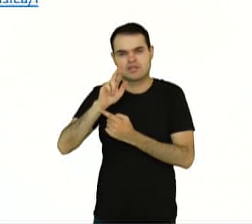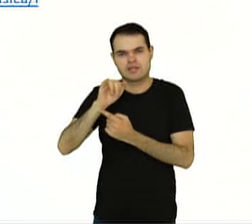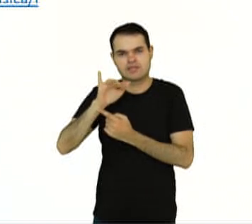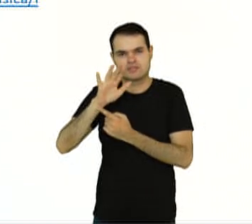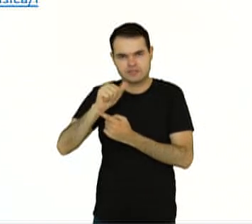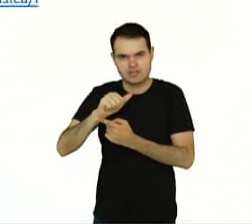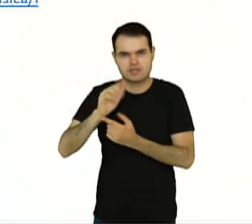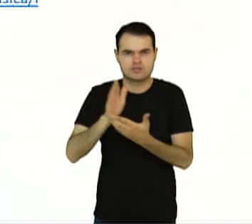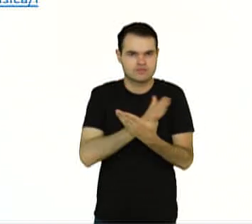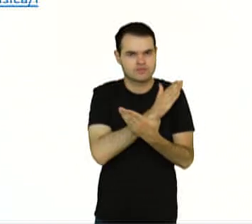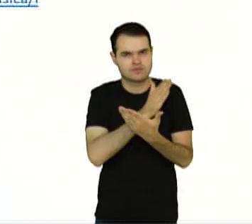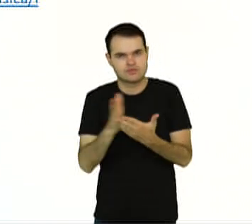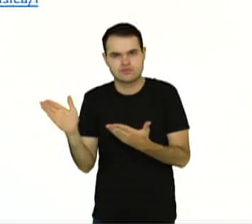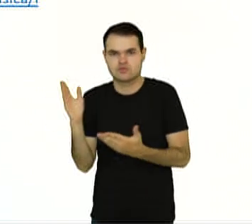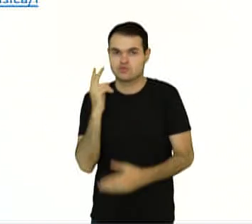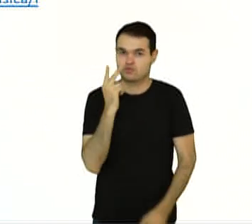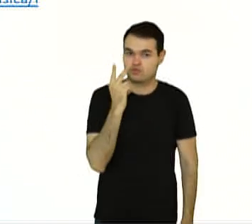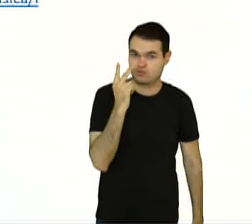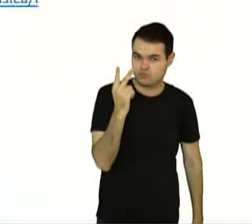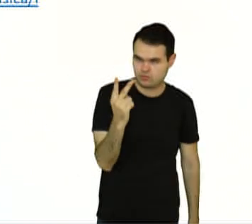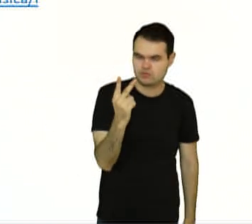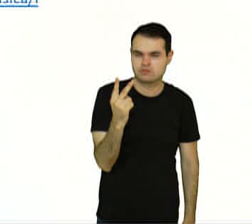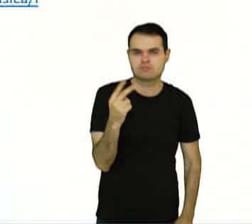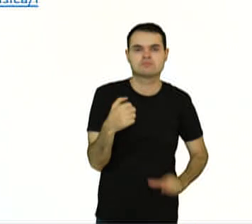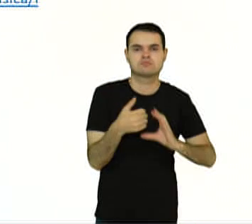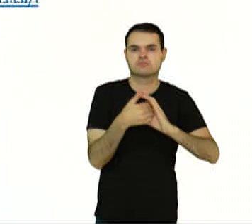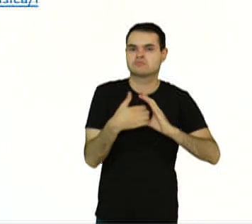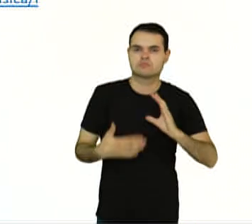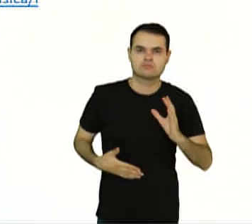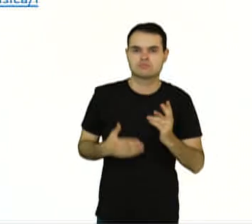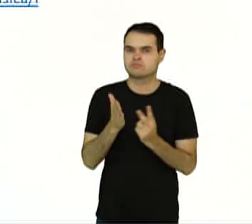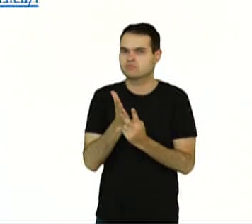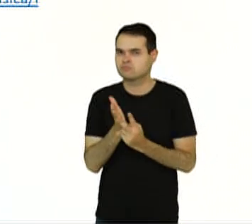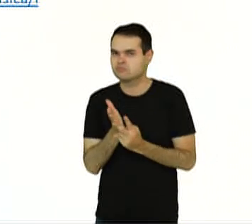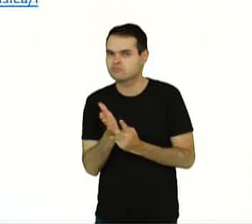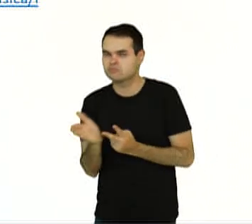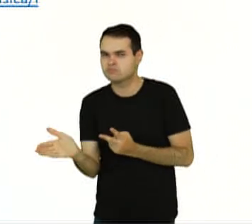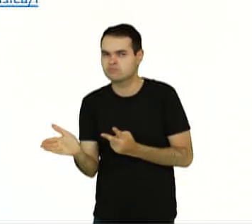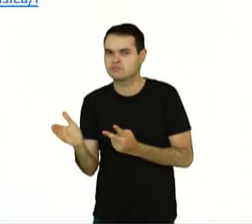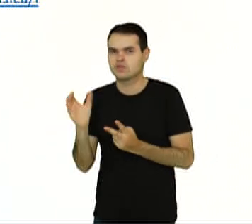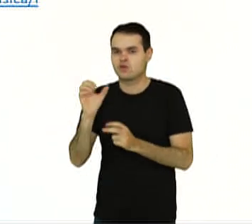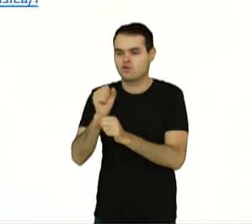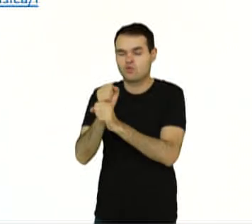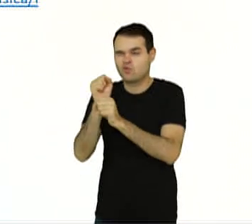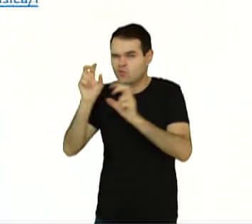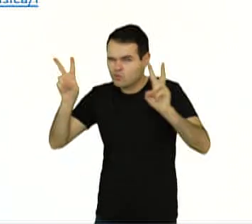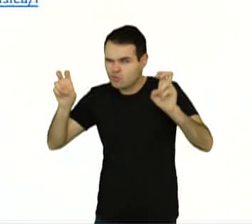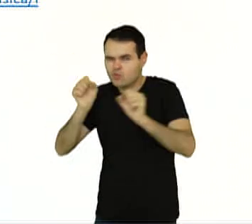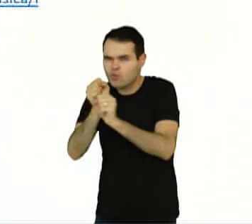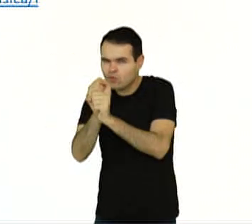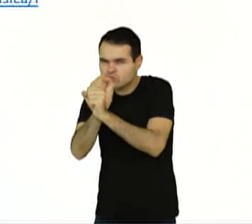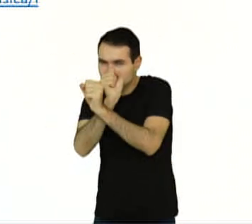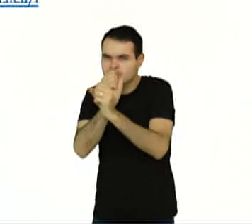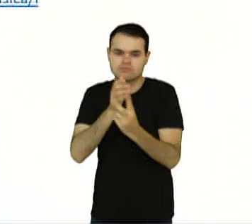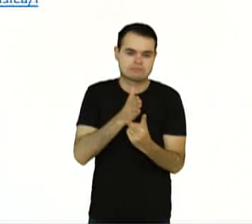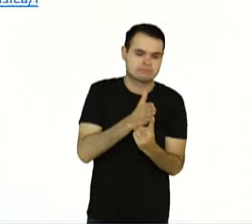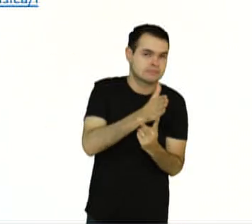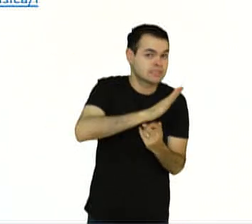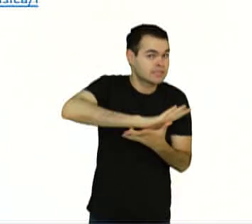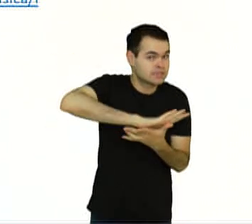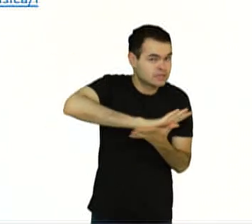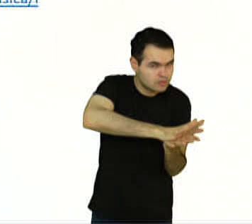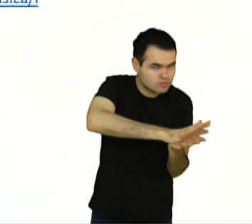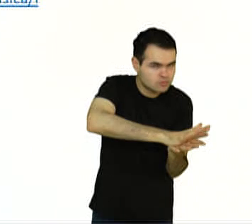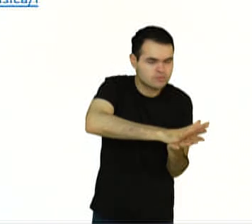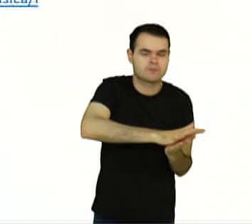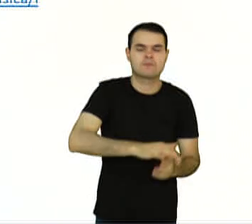podemos dividir em duas categorias, sendo elas definidas então ali como construtiva ou destrutiva. Vamos acompanhar as